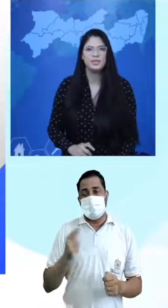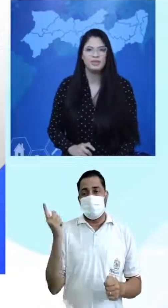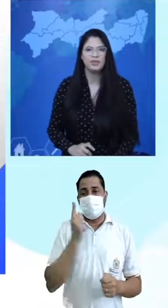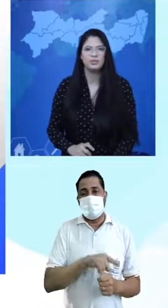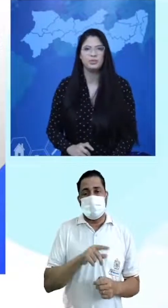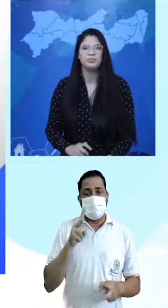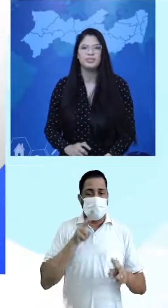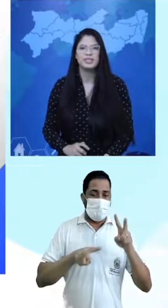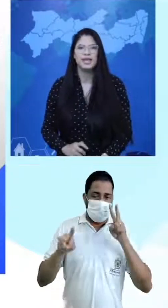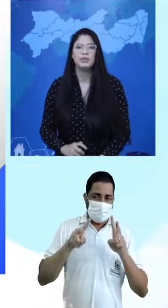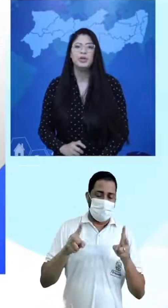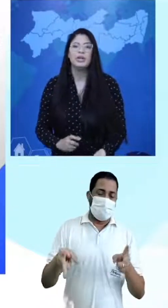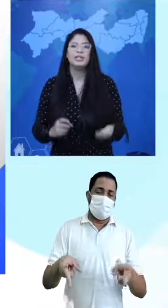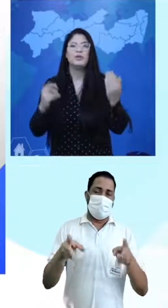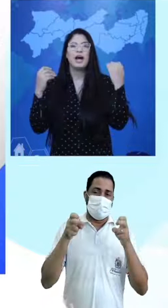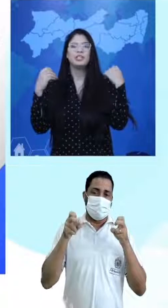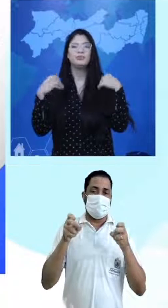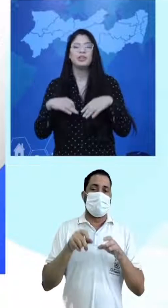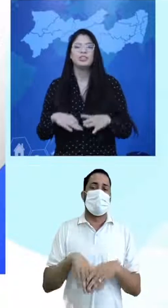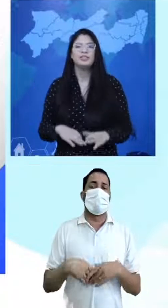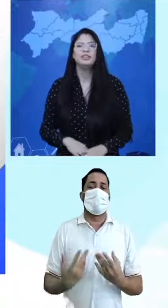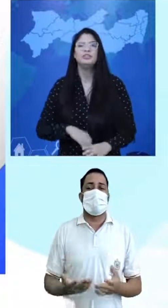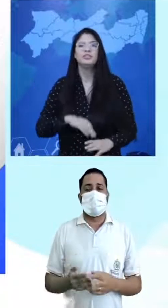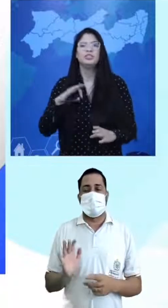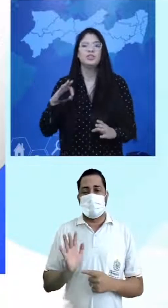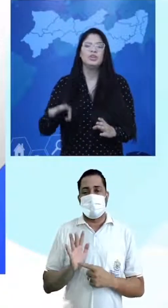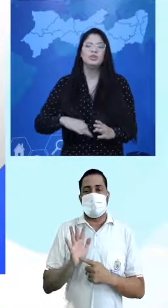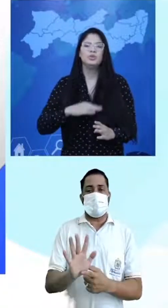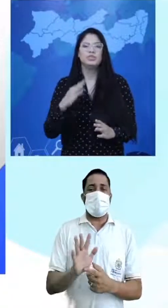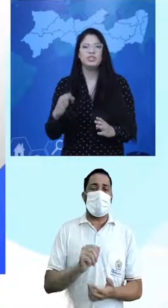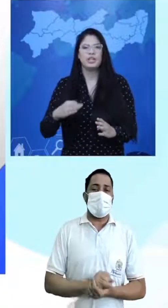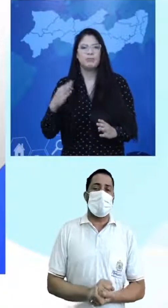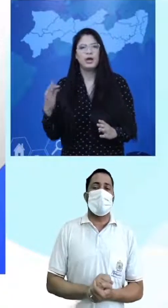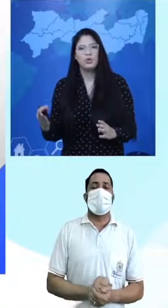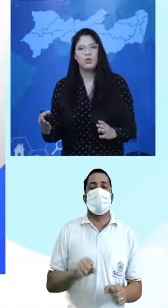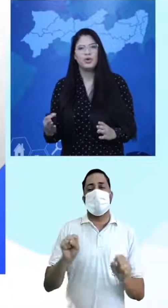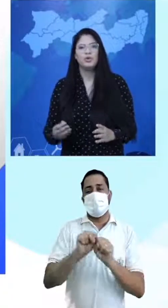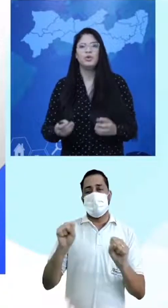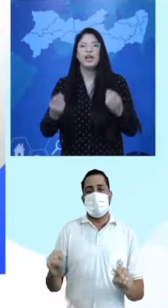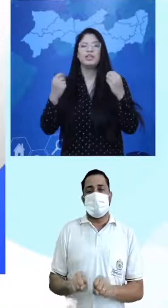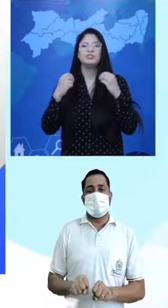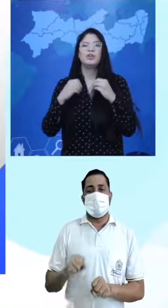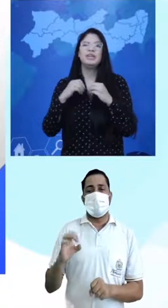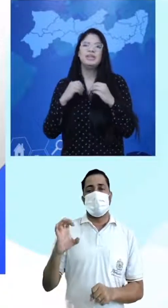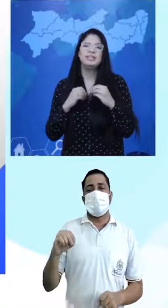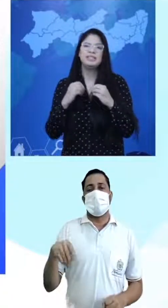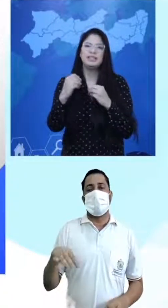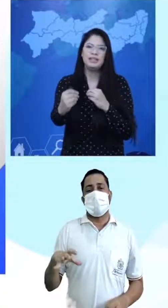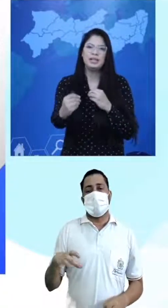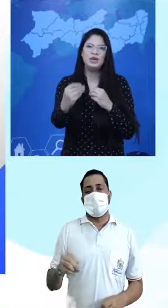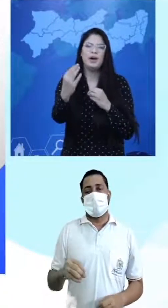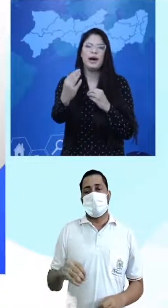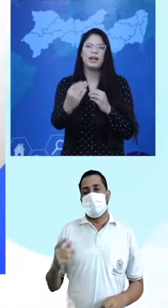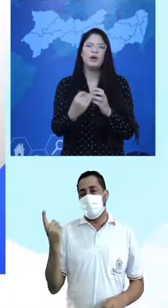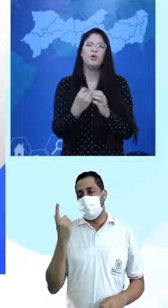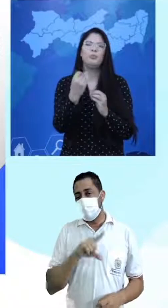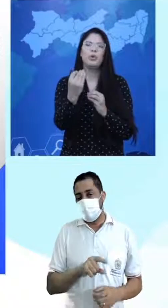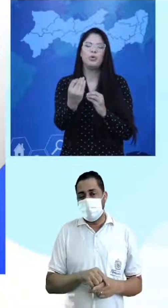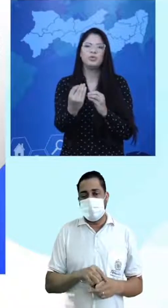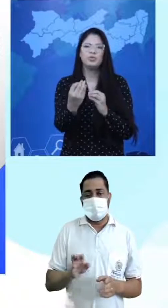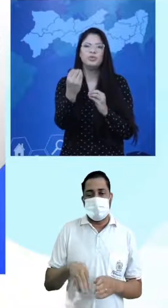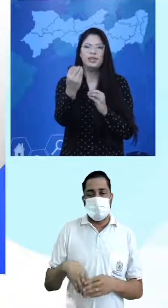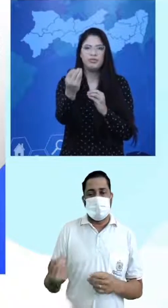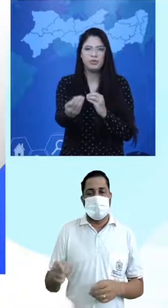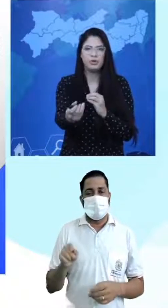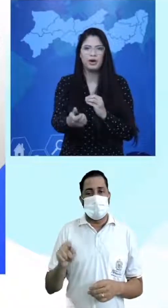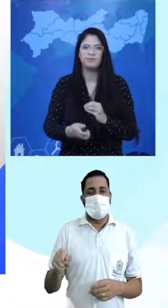do observador, certo? Então, as projetantes no sistema cônico, elas vão incidir para o